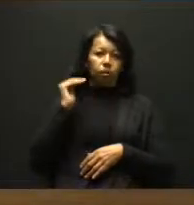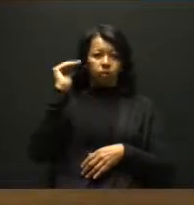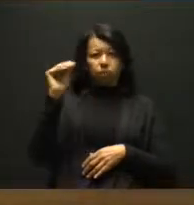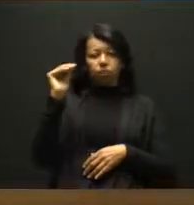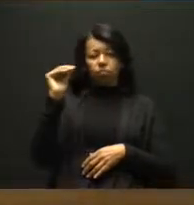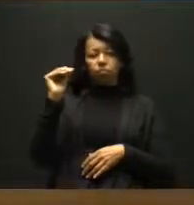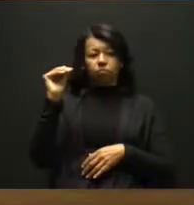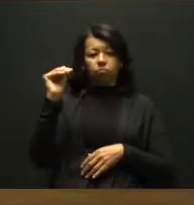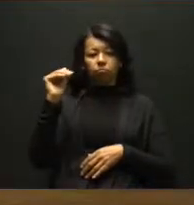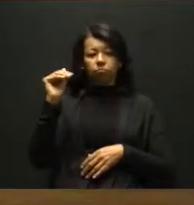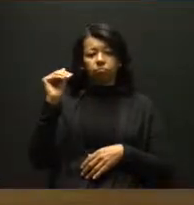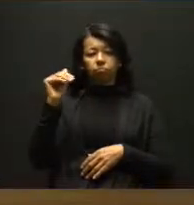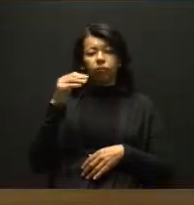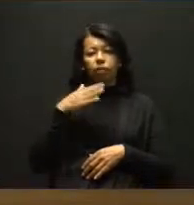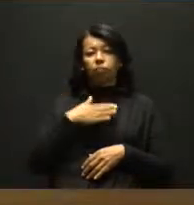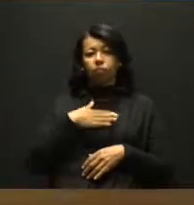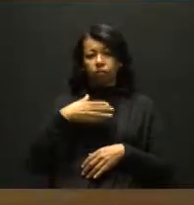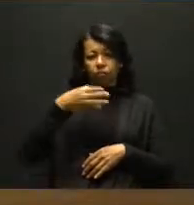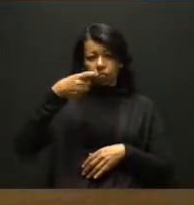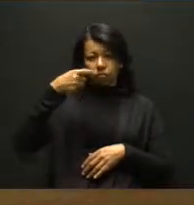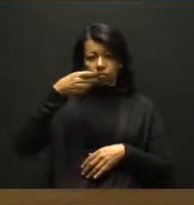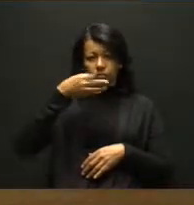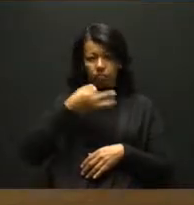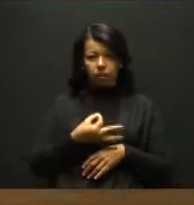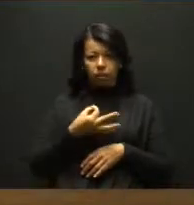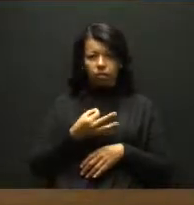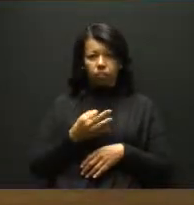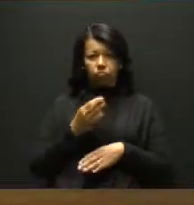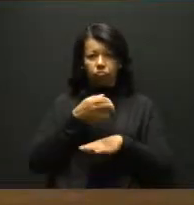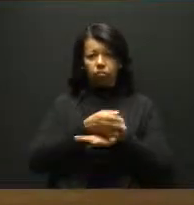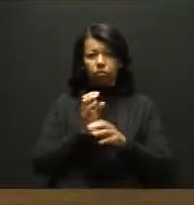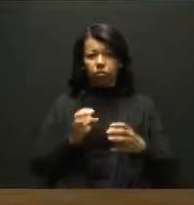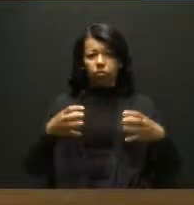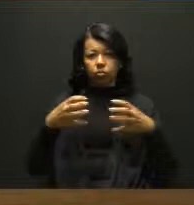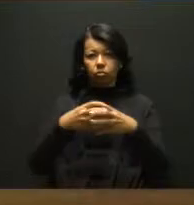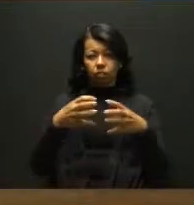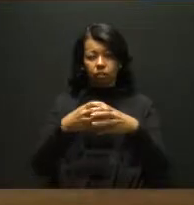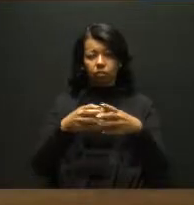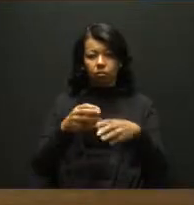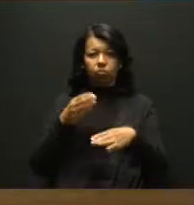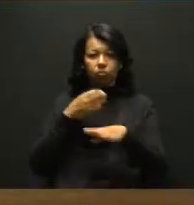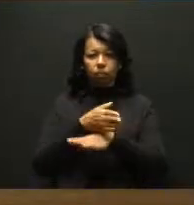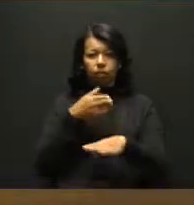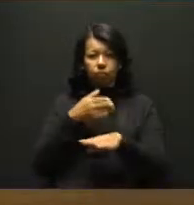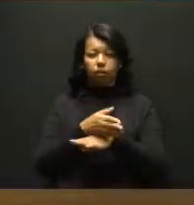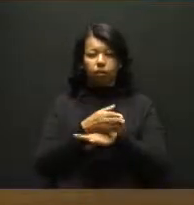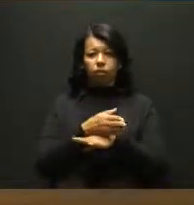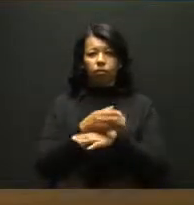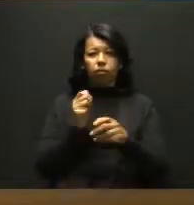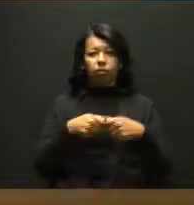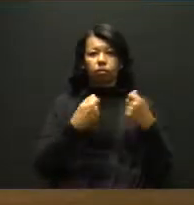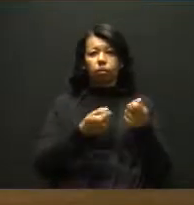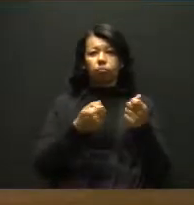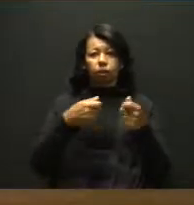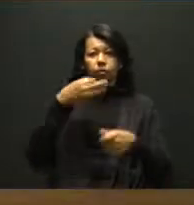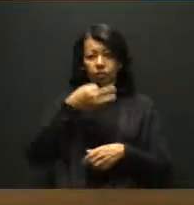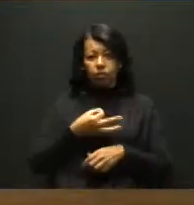a minha proposta dentro da comissão a questão de participar e dar opiniões